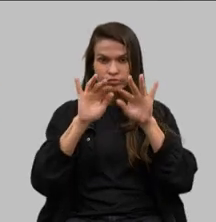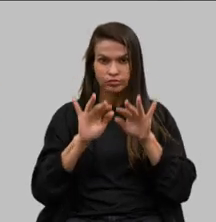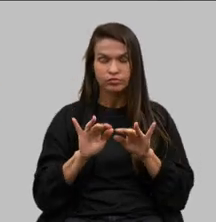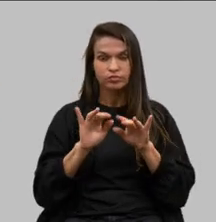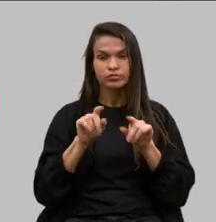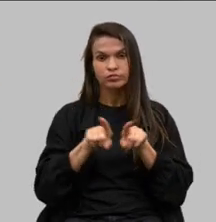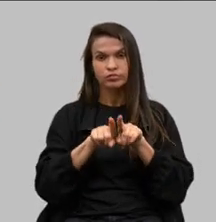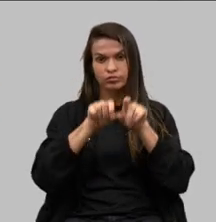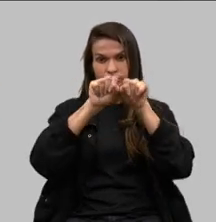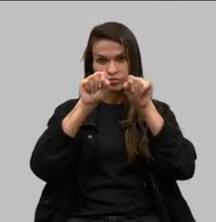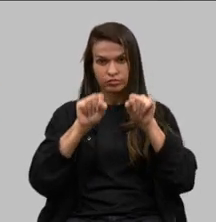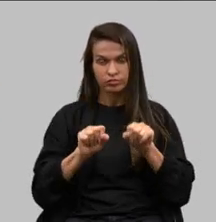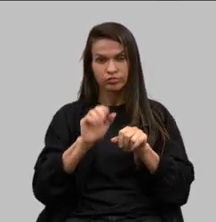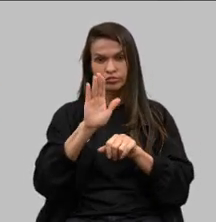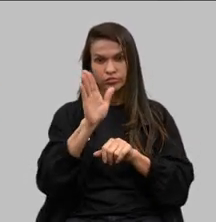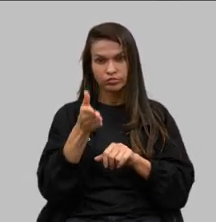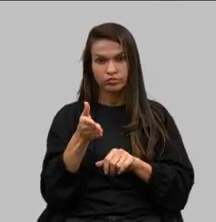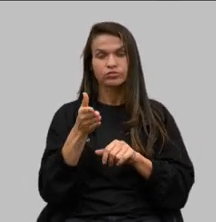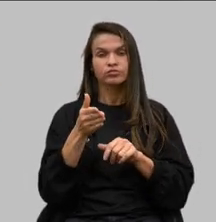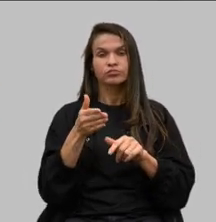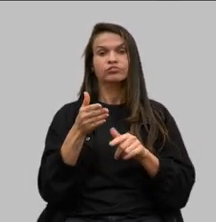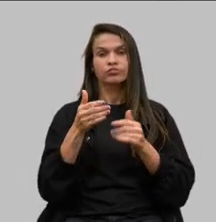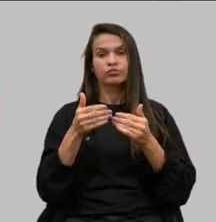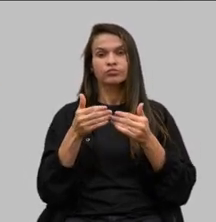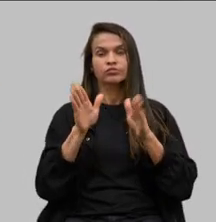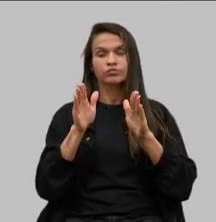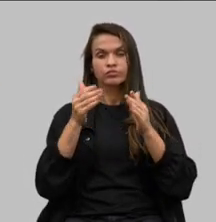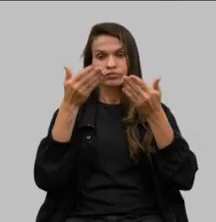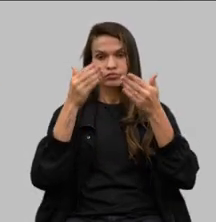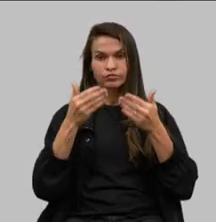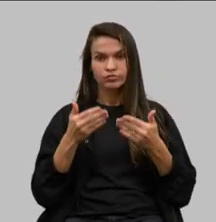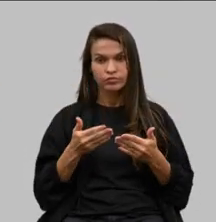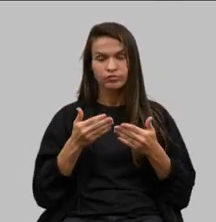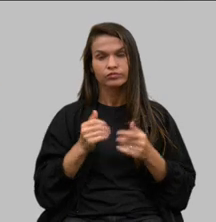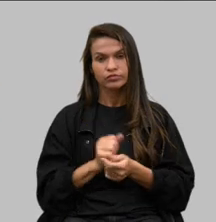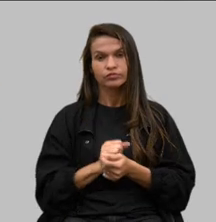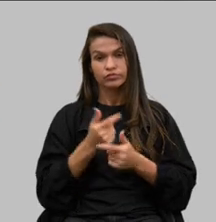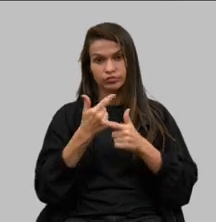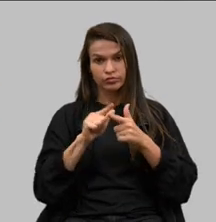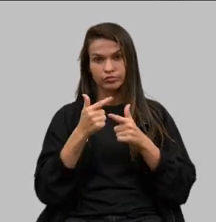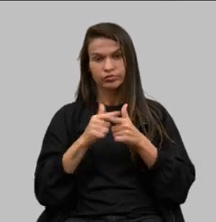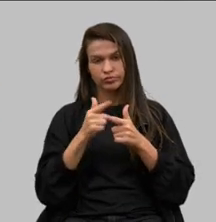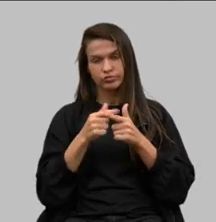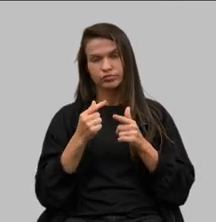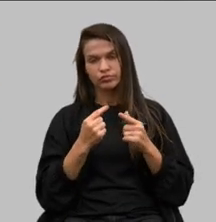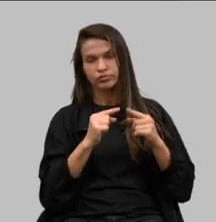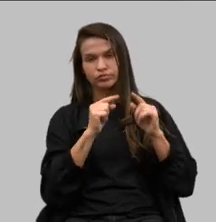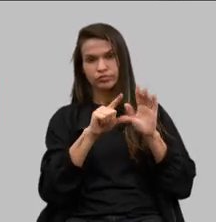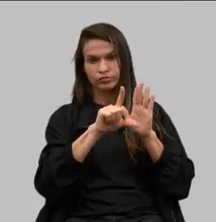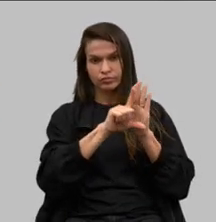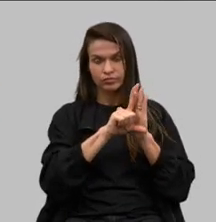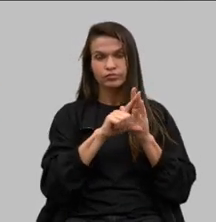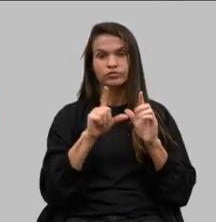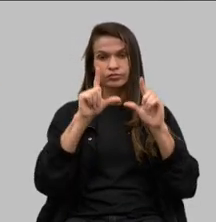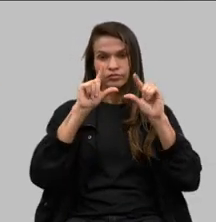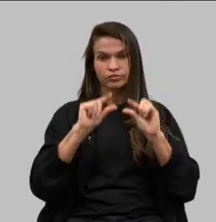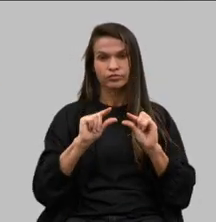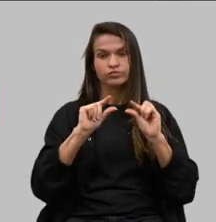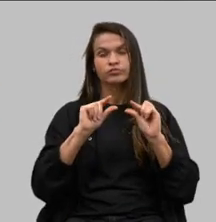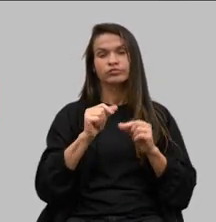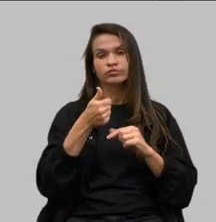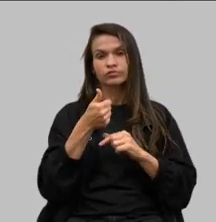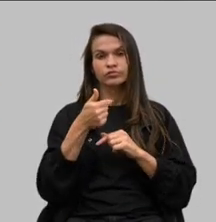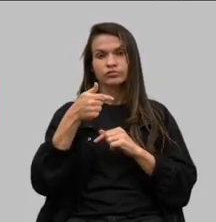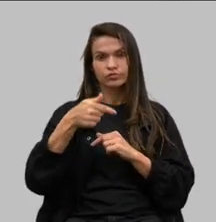sistema já em execução pra análise dos autos de infração então nós tivemos uma redução de 17%